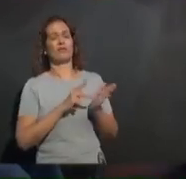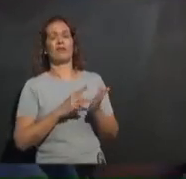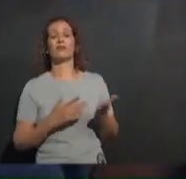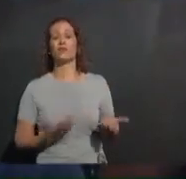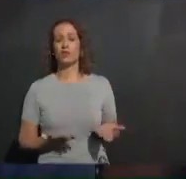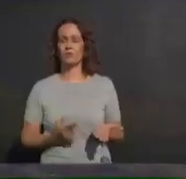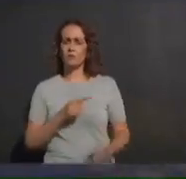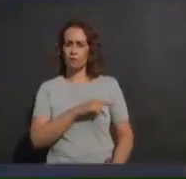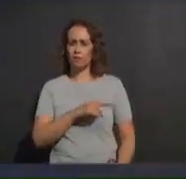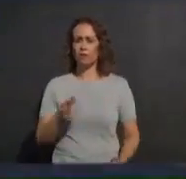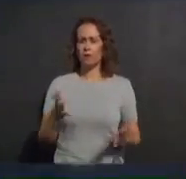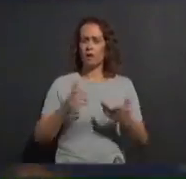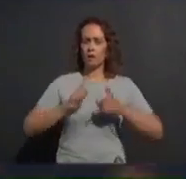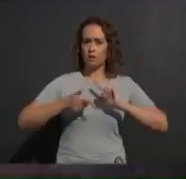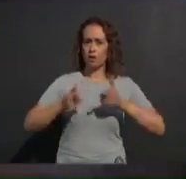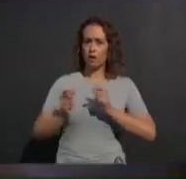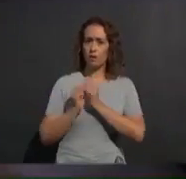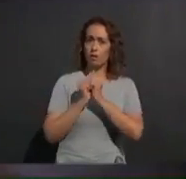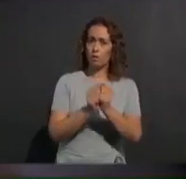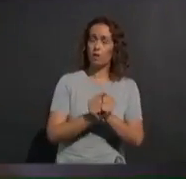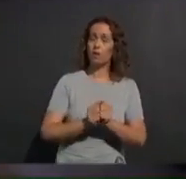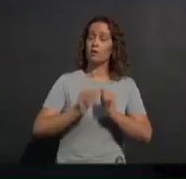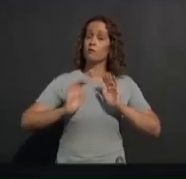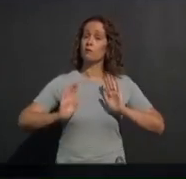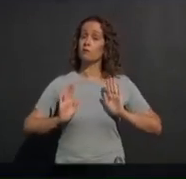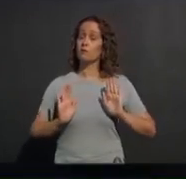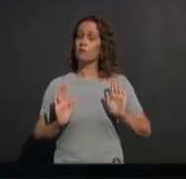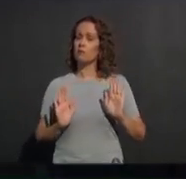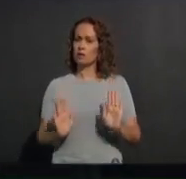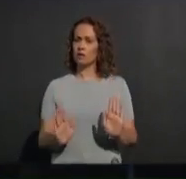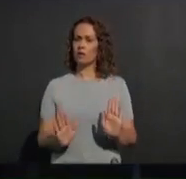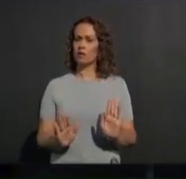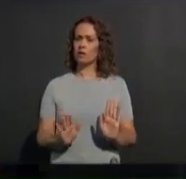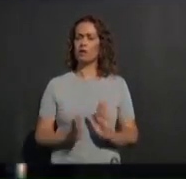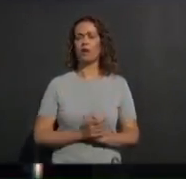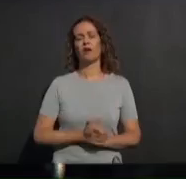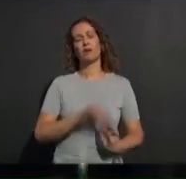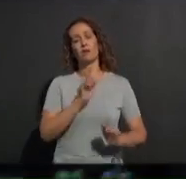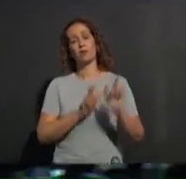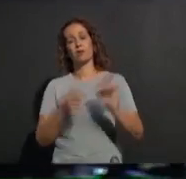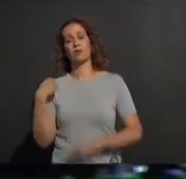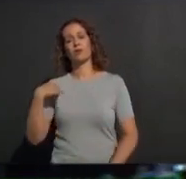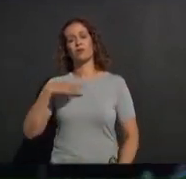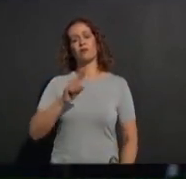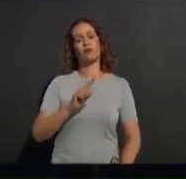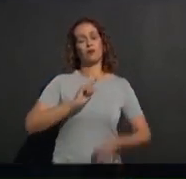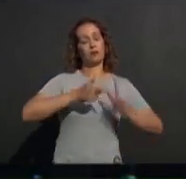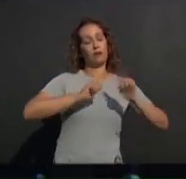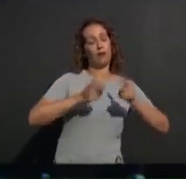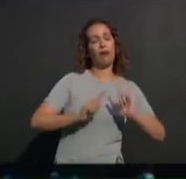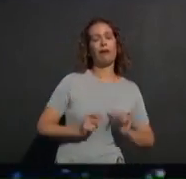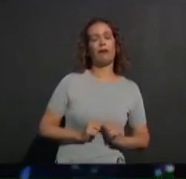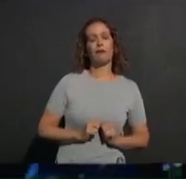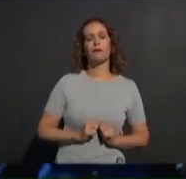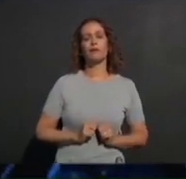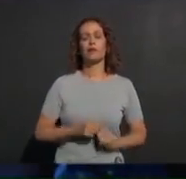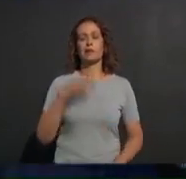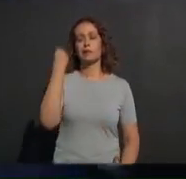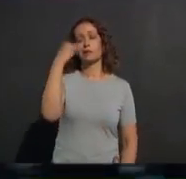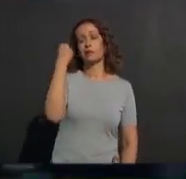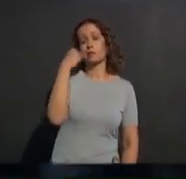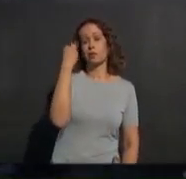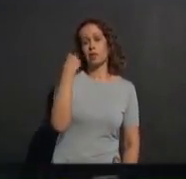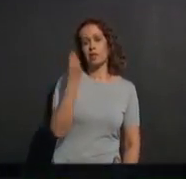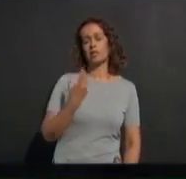Você quer ir a Israel comigo? Vamos embora! Mas, ai, eu já vi tanta gente ir para Israel, aí vive só uma esperança, uma experiência em